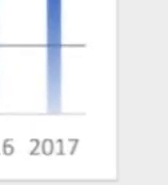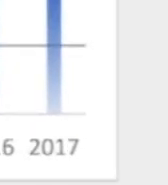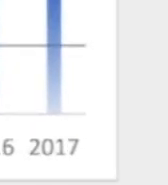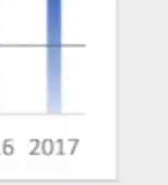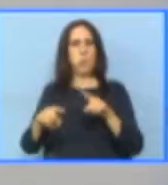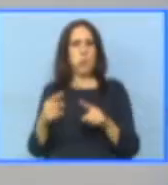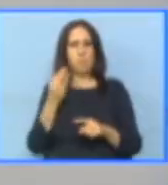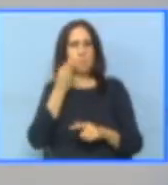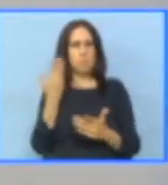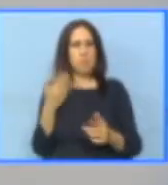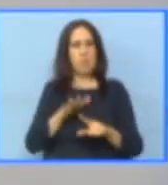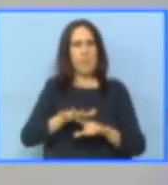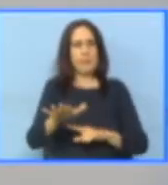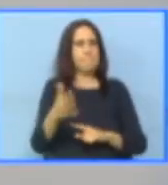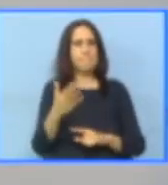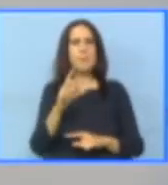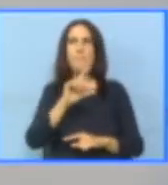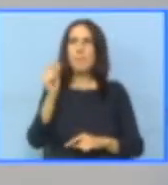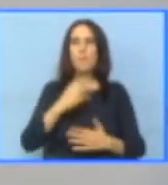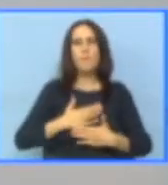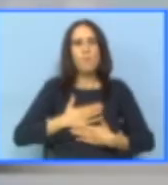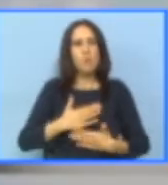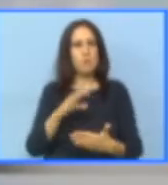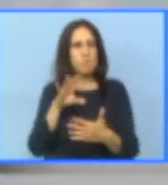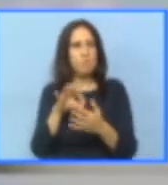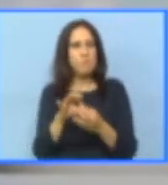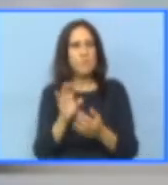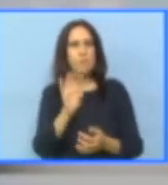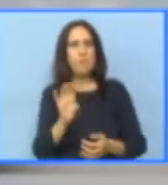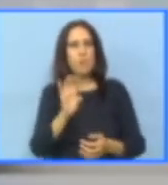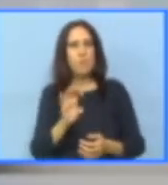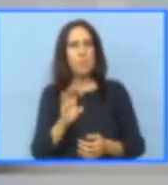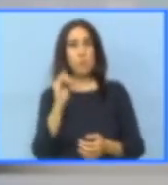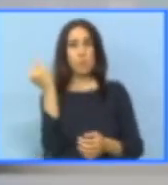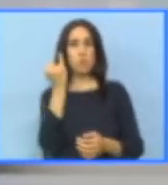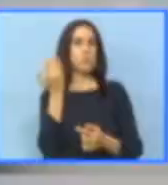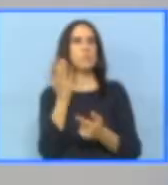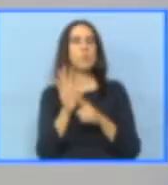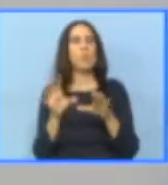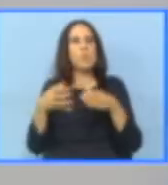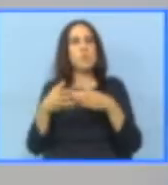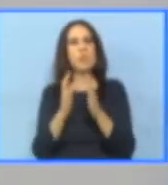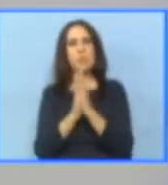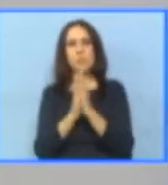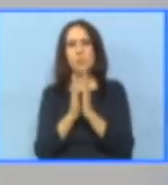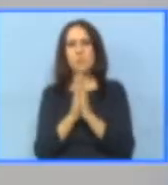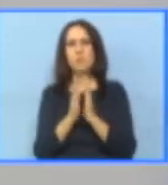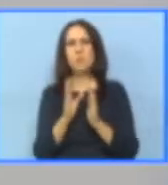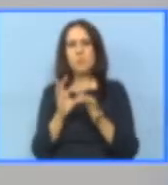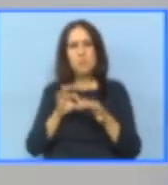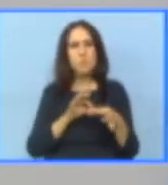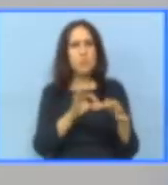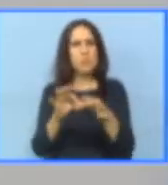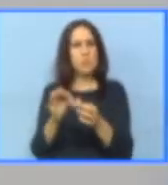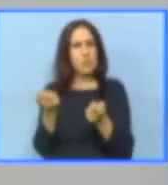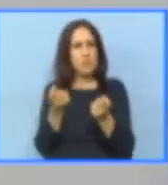assim, de vontade de partir? Isto tem a ver com a forma como organizações, congregações religiosas se mobilizam,